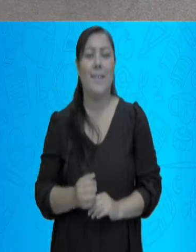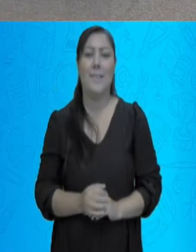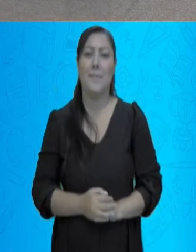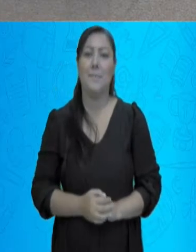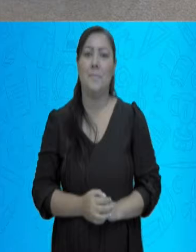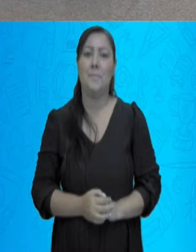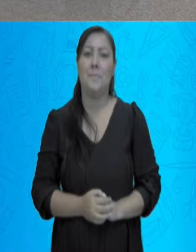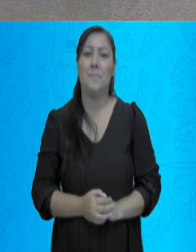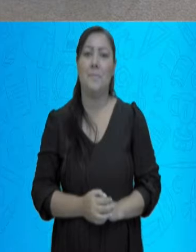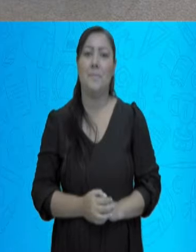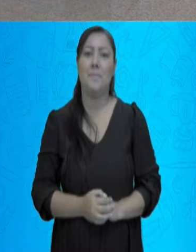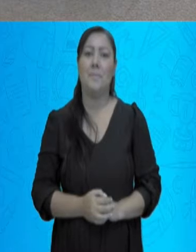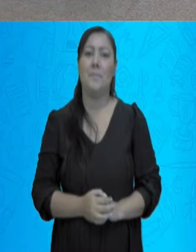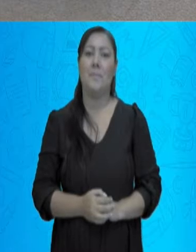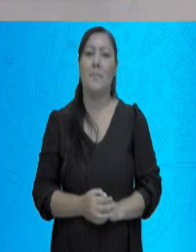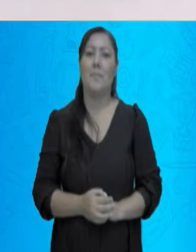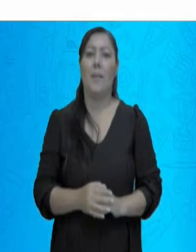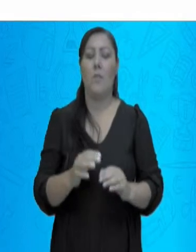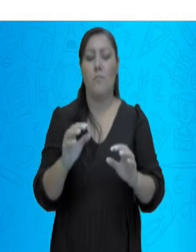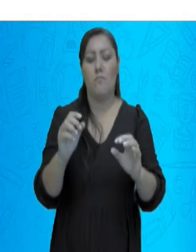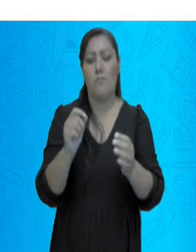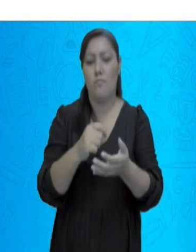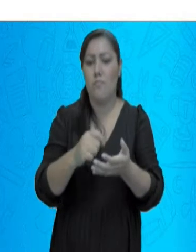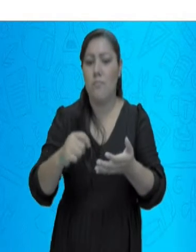É produzido de forma clara,